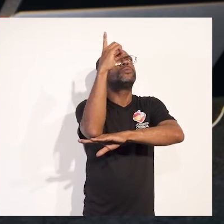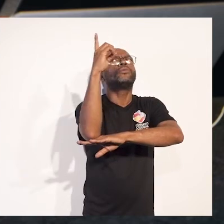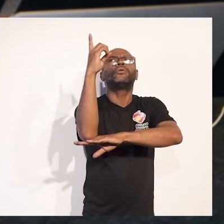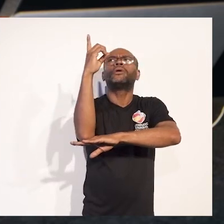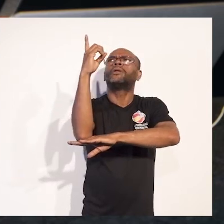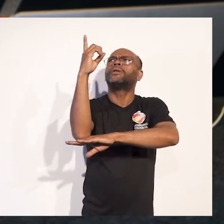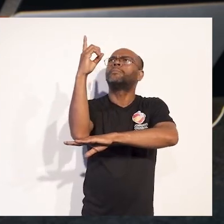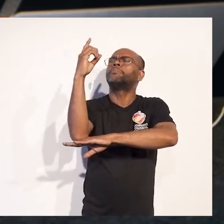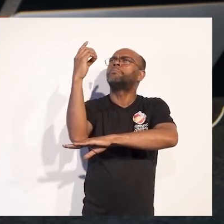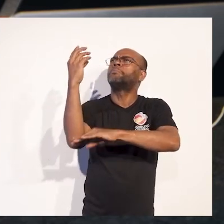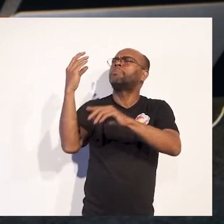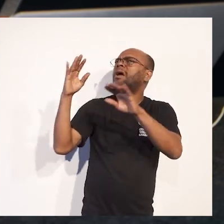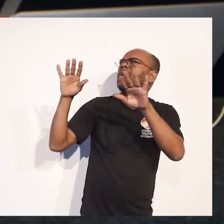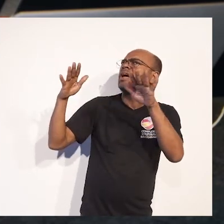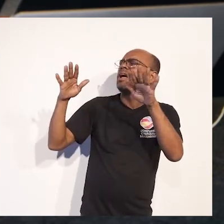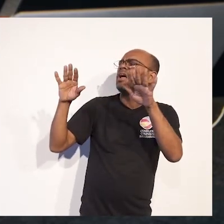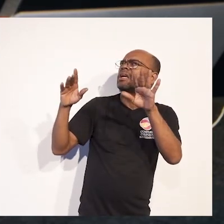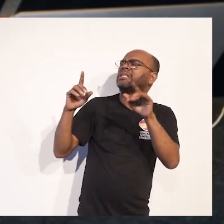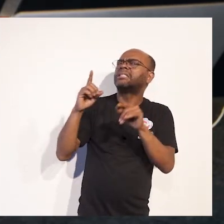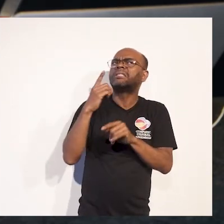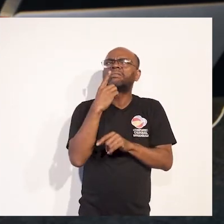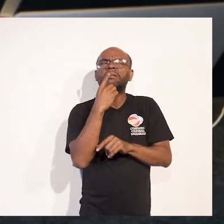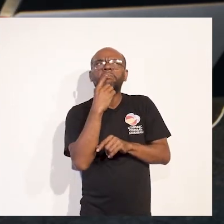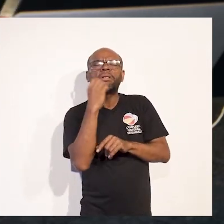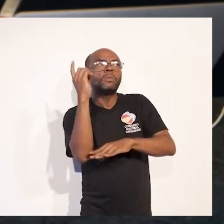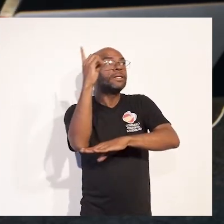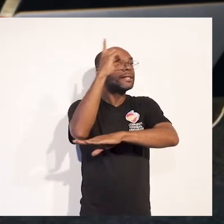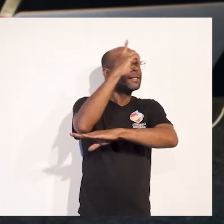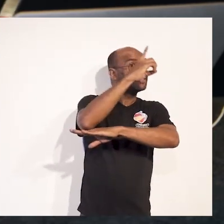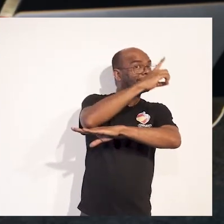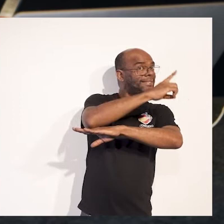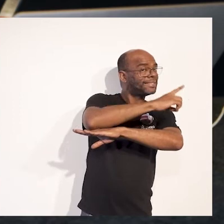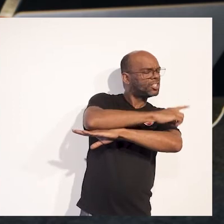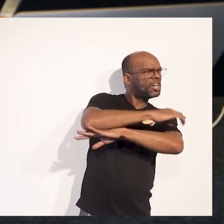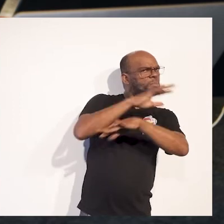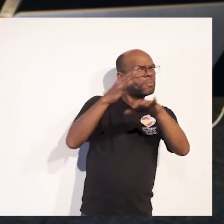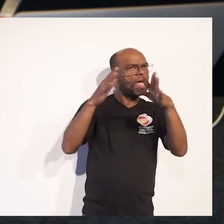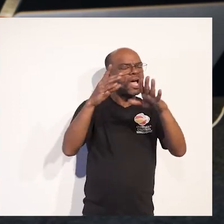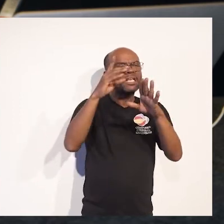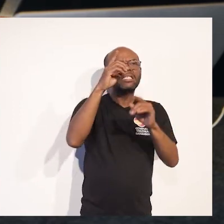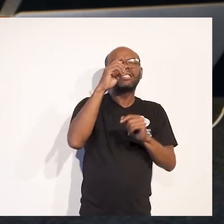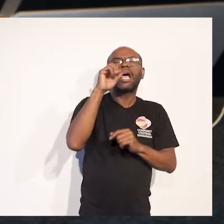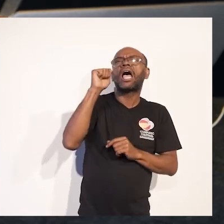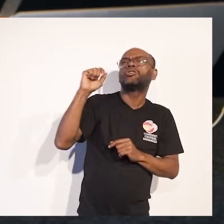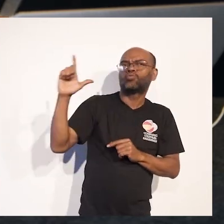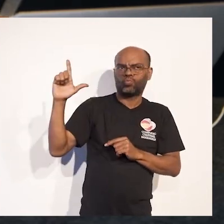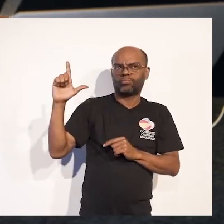meio vermelhado, e quando ele está no poente, ele é mais azulado.